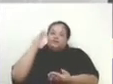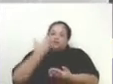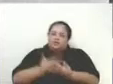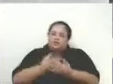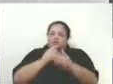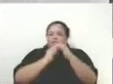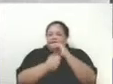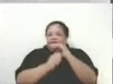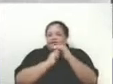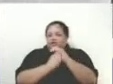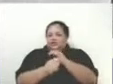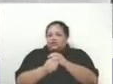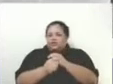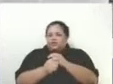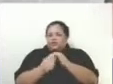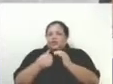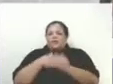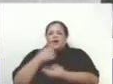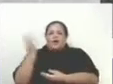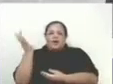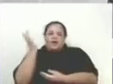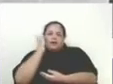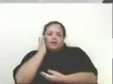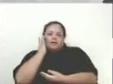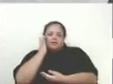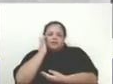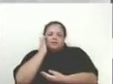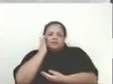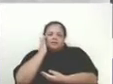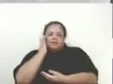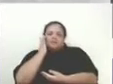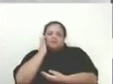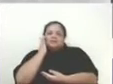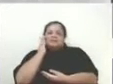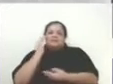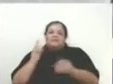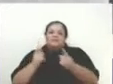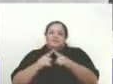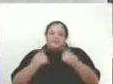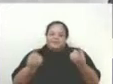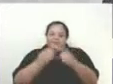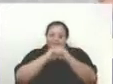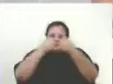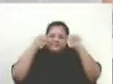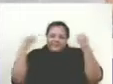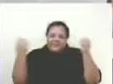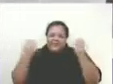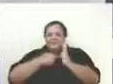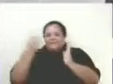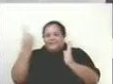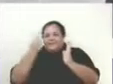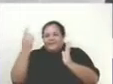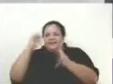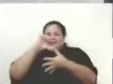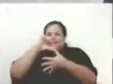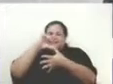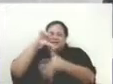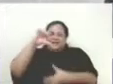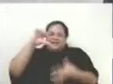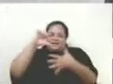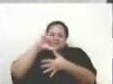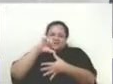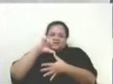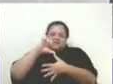é tão grandioso que é o primeiro da América Latina, e tão grandioso que acho que,